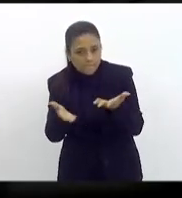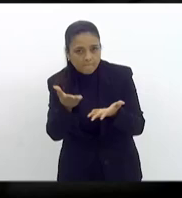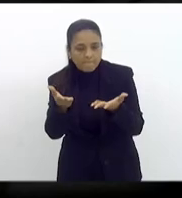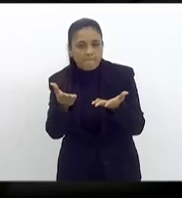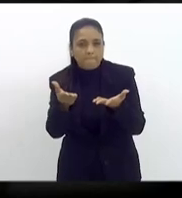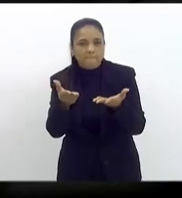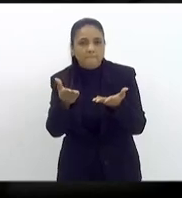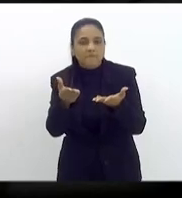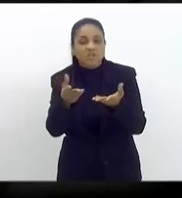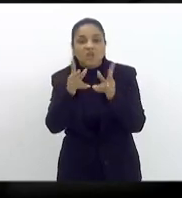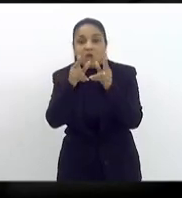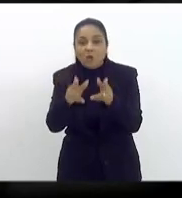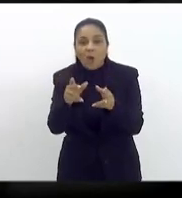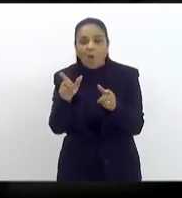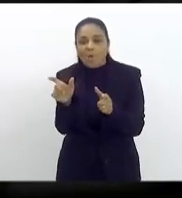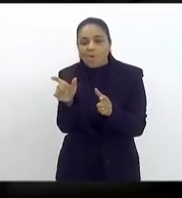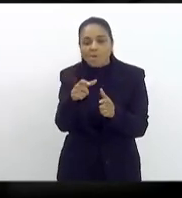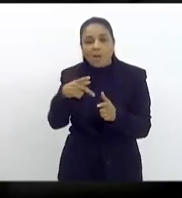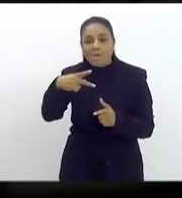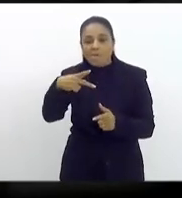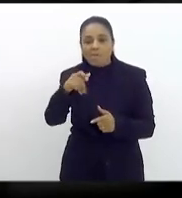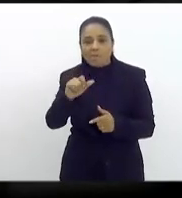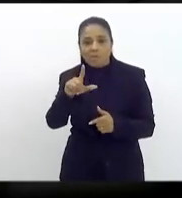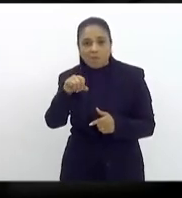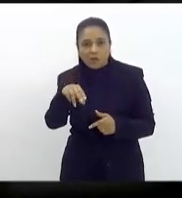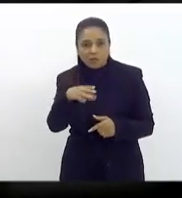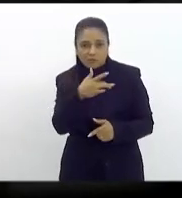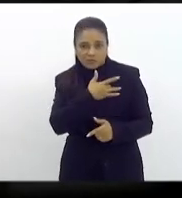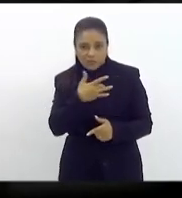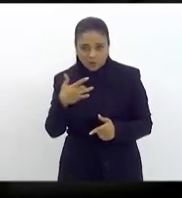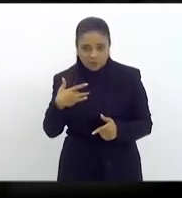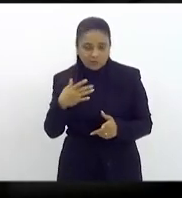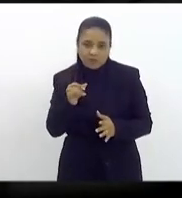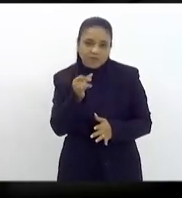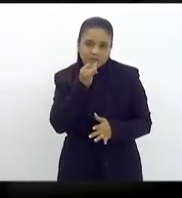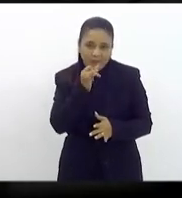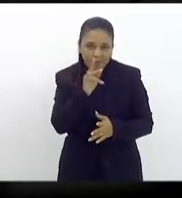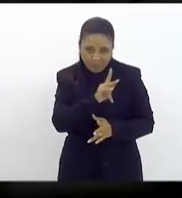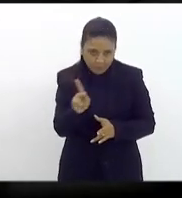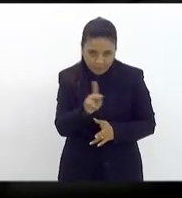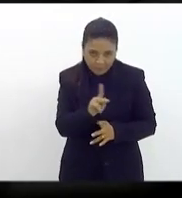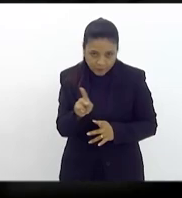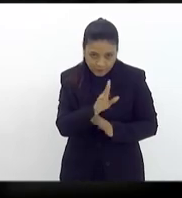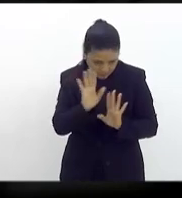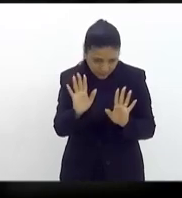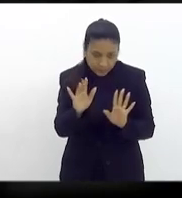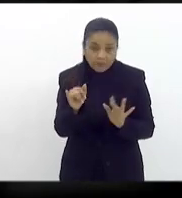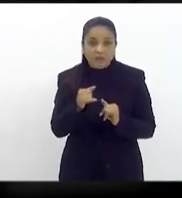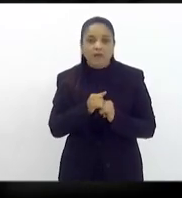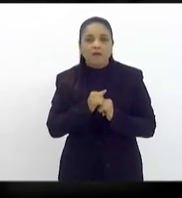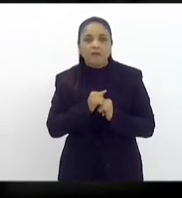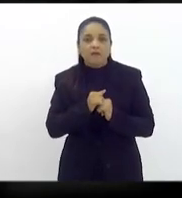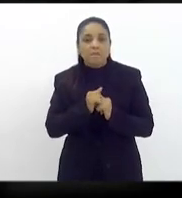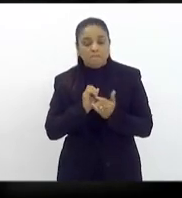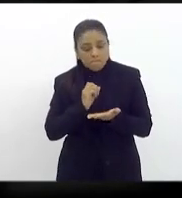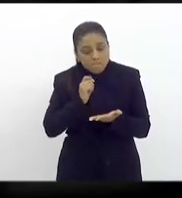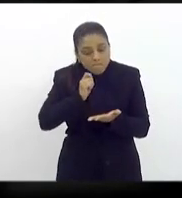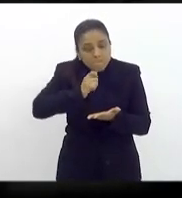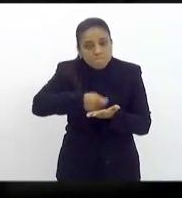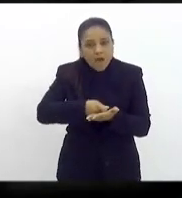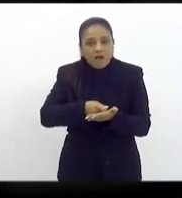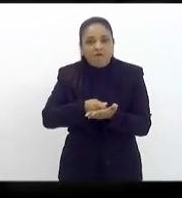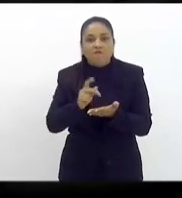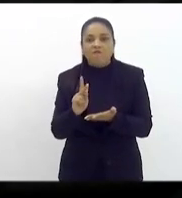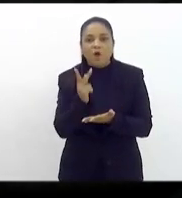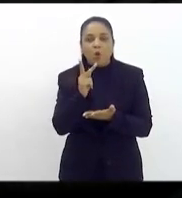Como se fosse um plano de saúde, faz uma associação de classe, né, dos professores, vamos supor. E aí eles pagam um valor fixo lá